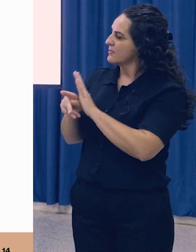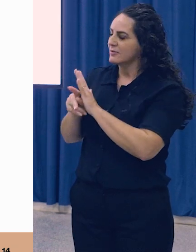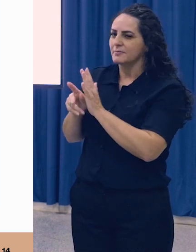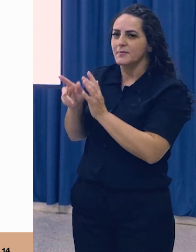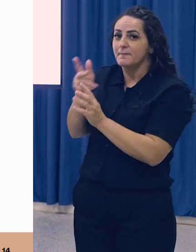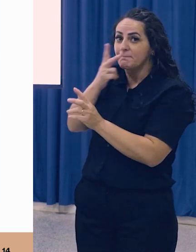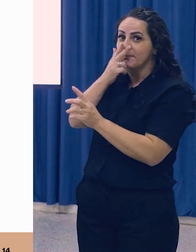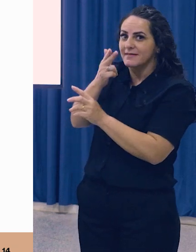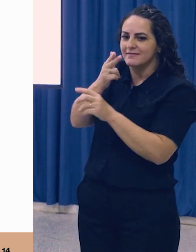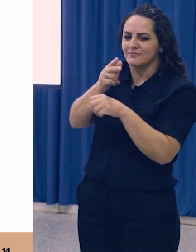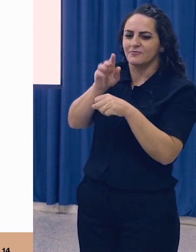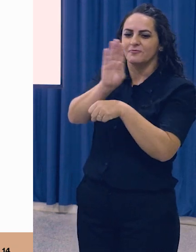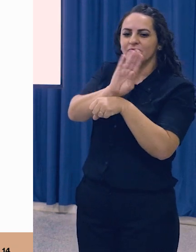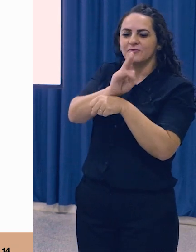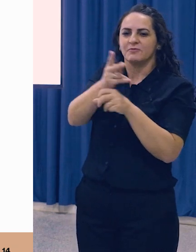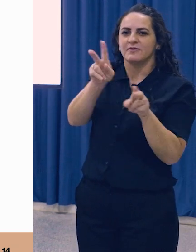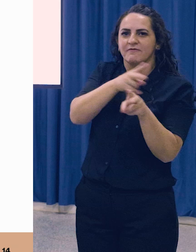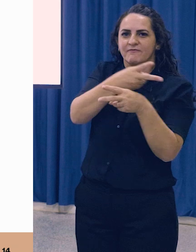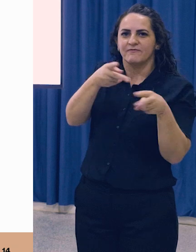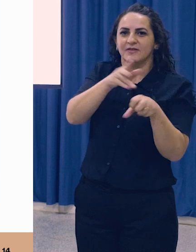Cortantes.